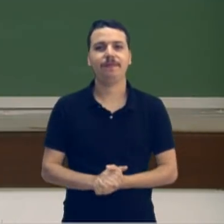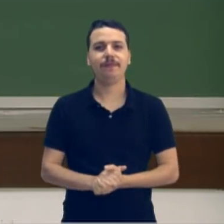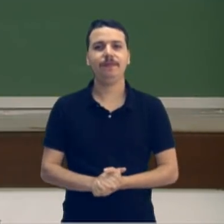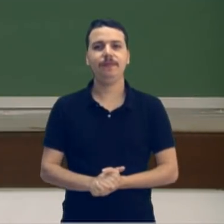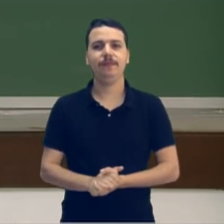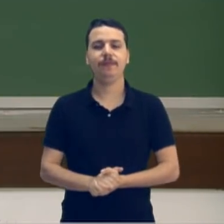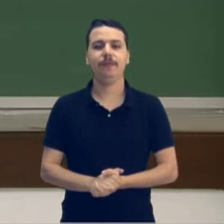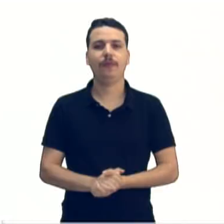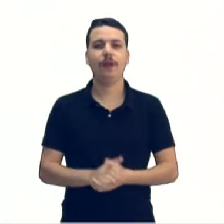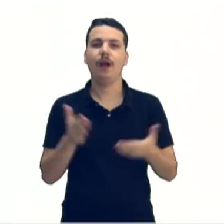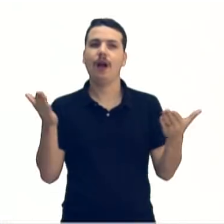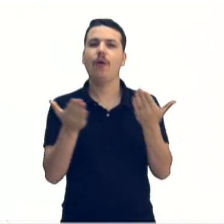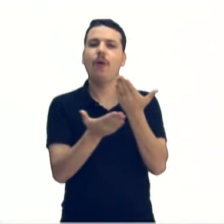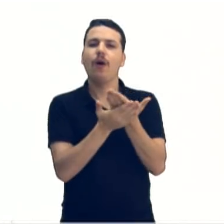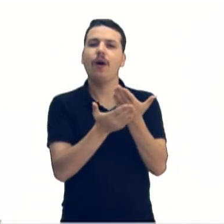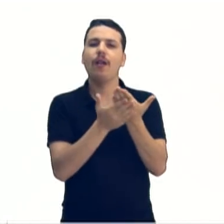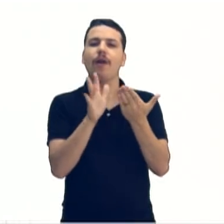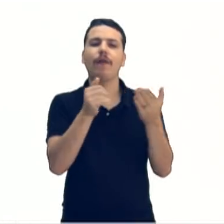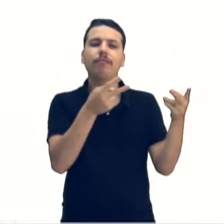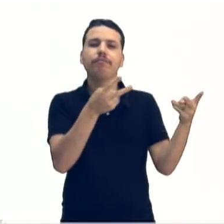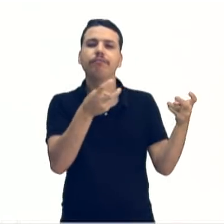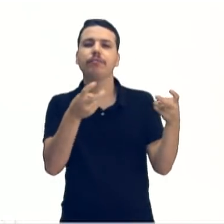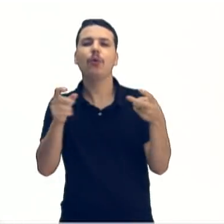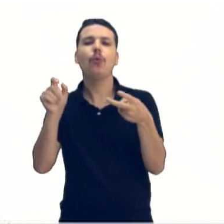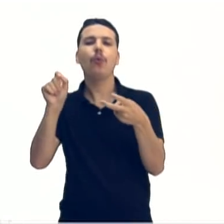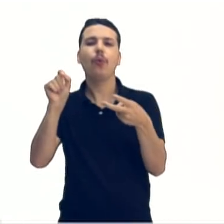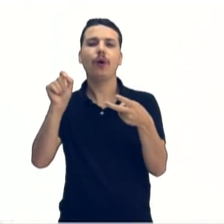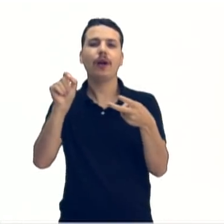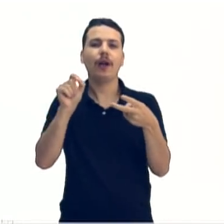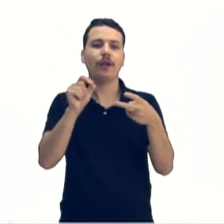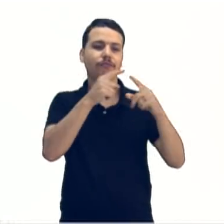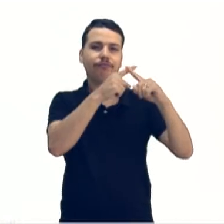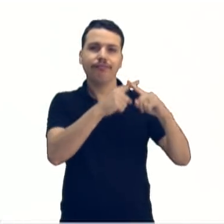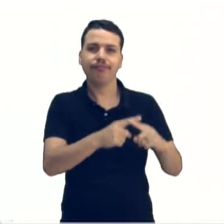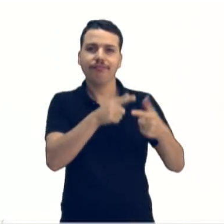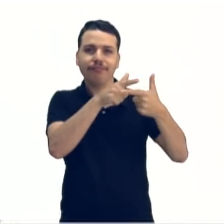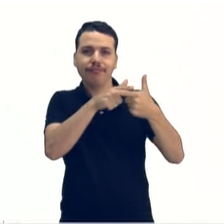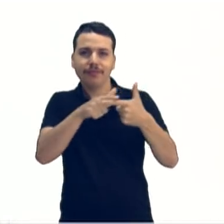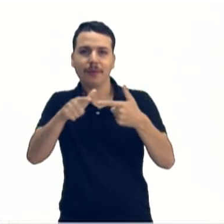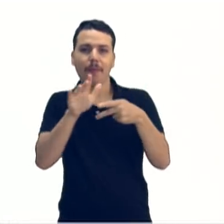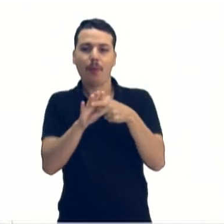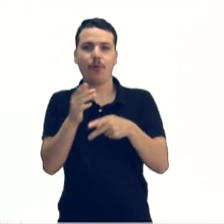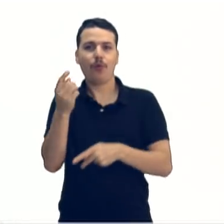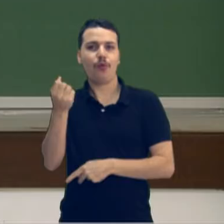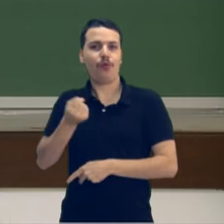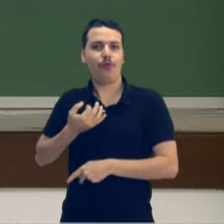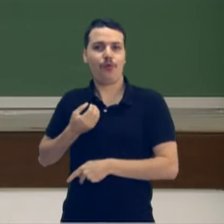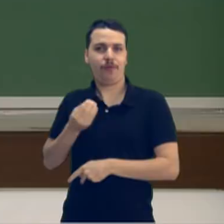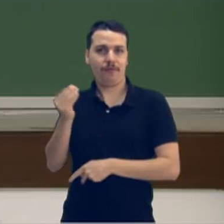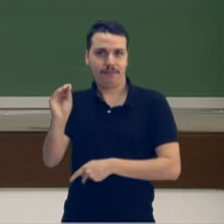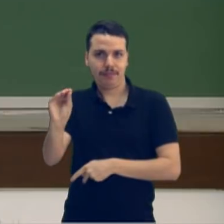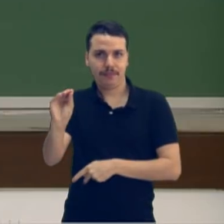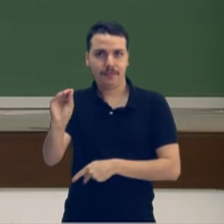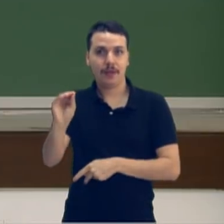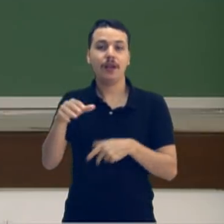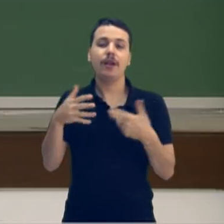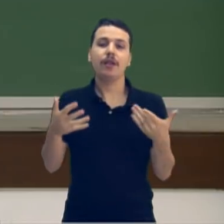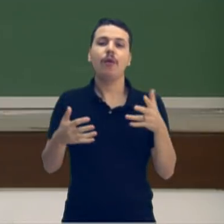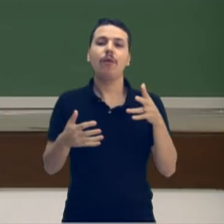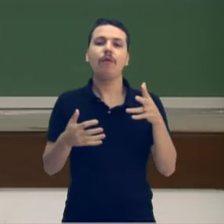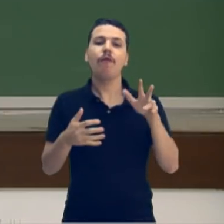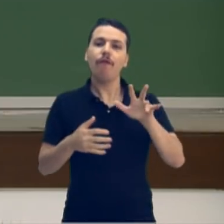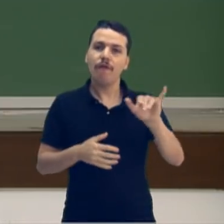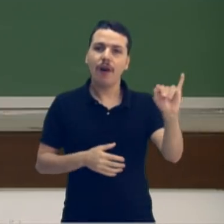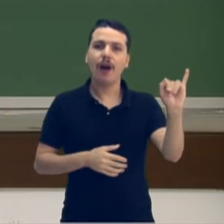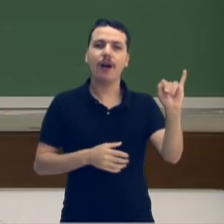aula, vamos reconhecer múltiplos e divisores de um número. Opa, professora, então vamos resgatar